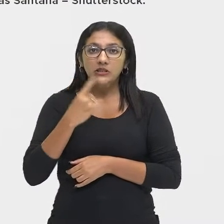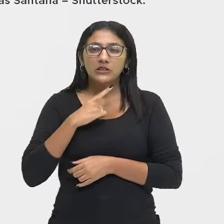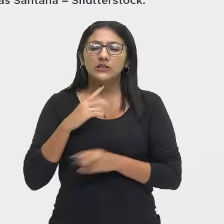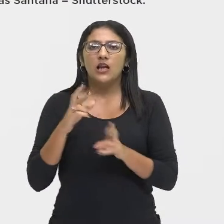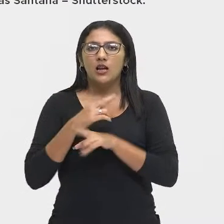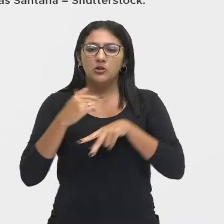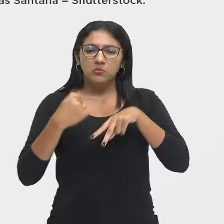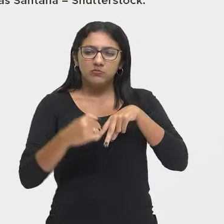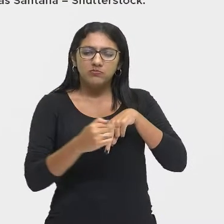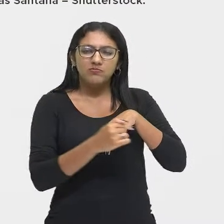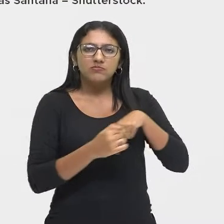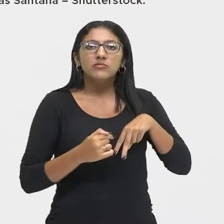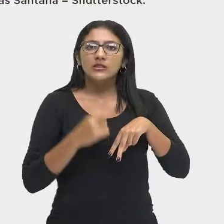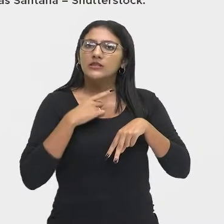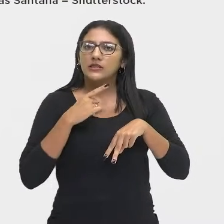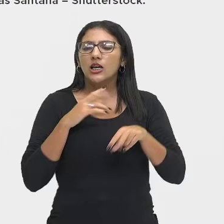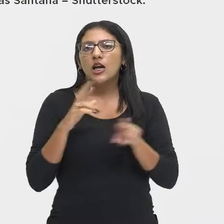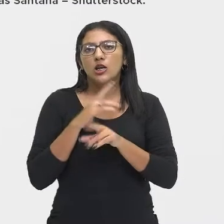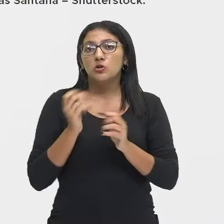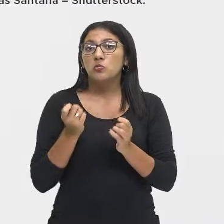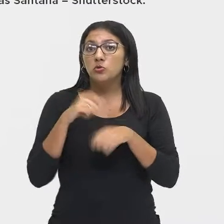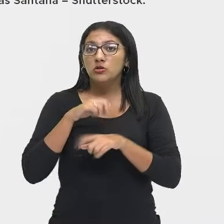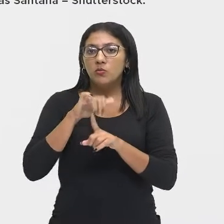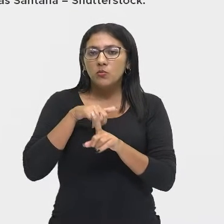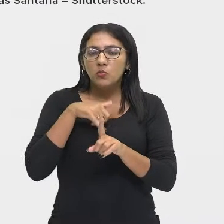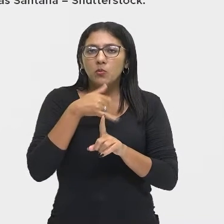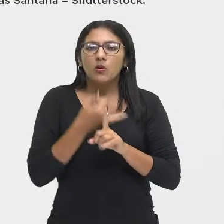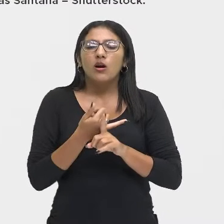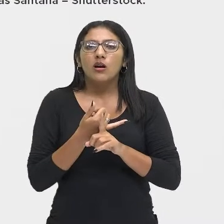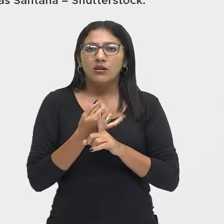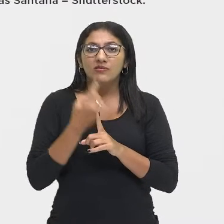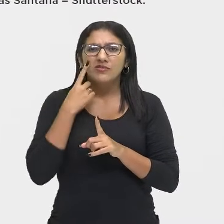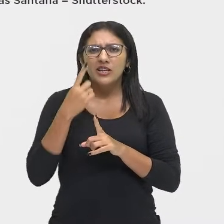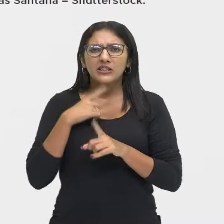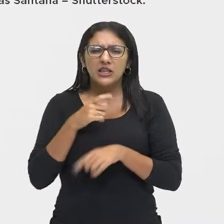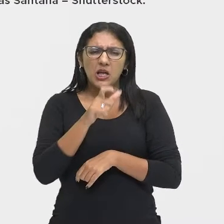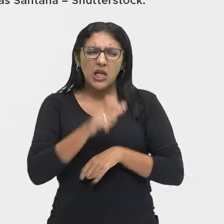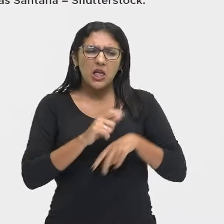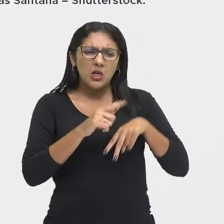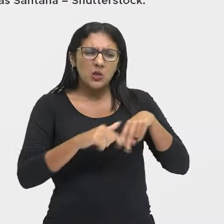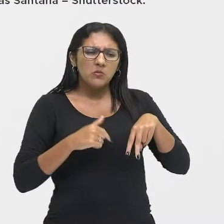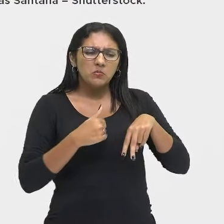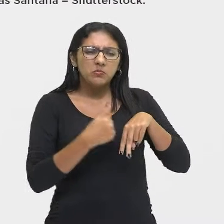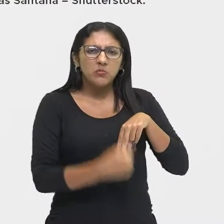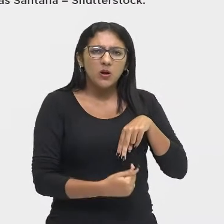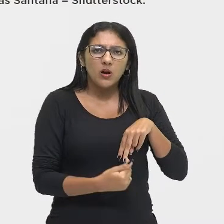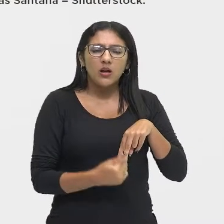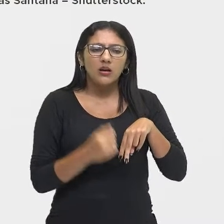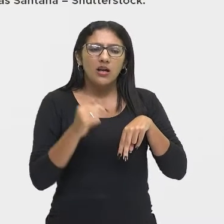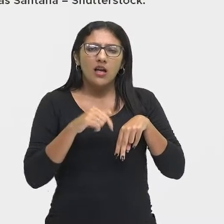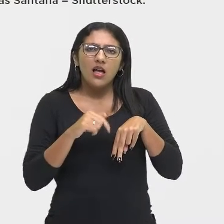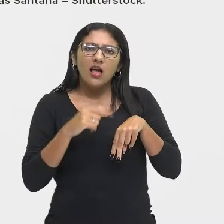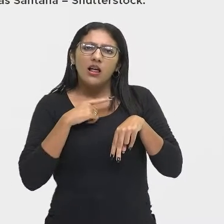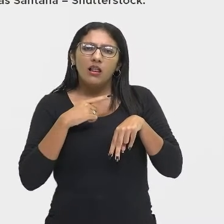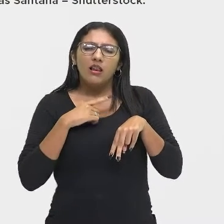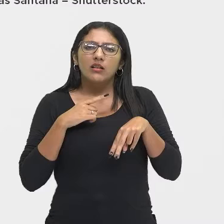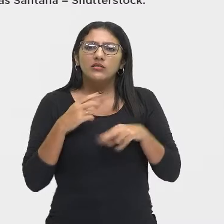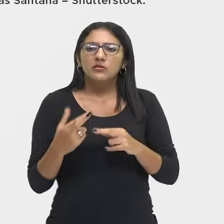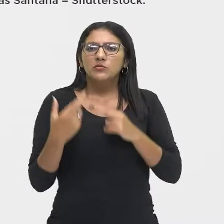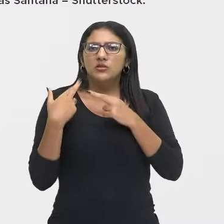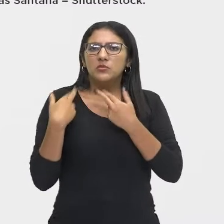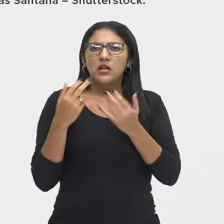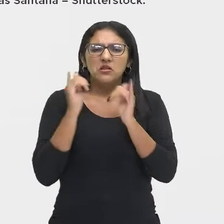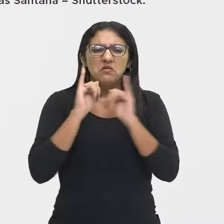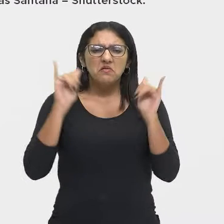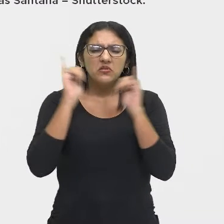se torna um cyberbullying, né? Então, você de repente está cancelando ali uma pessoa que estava propagando uma notícia que nem era dela